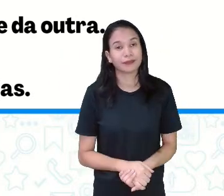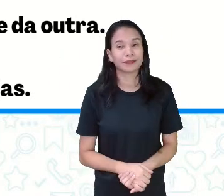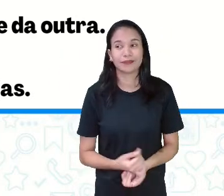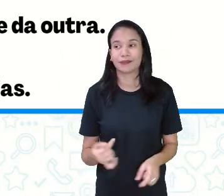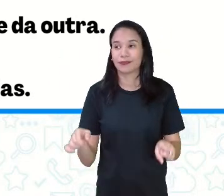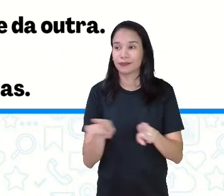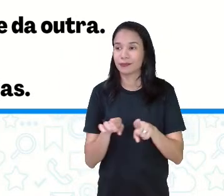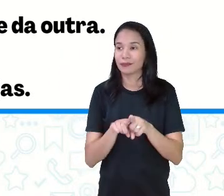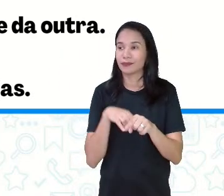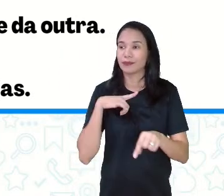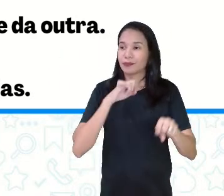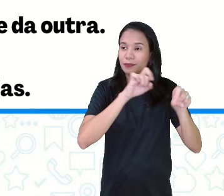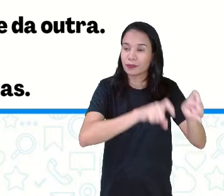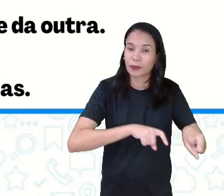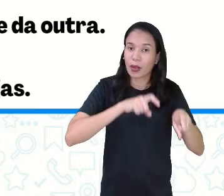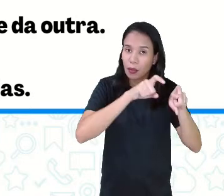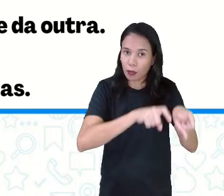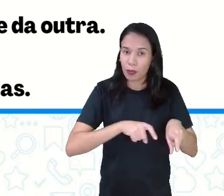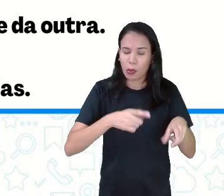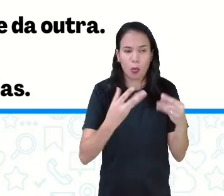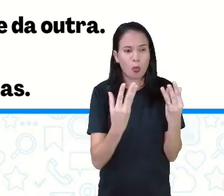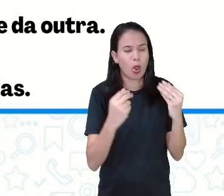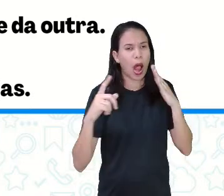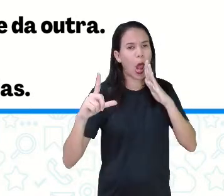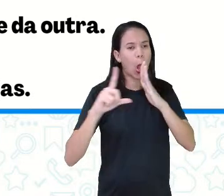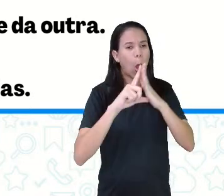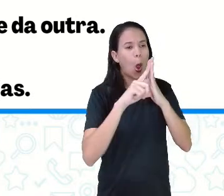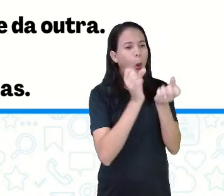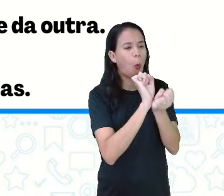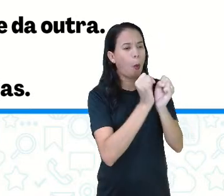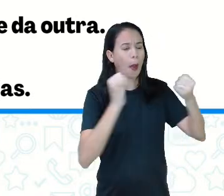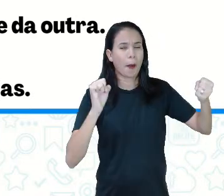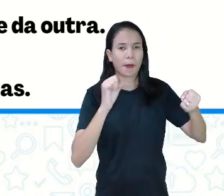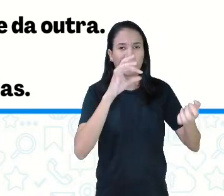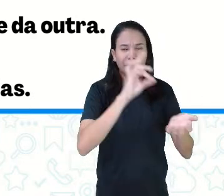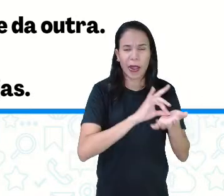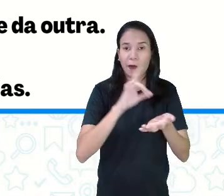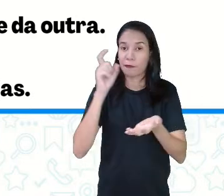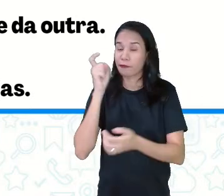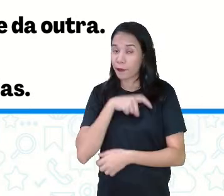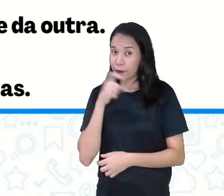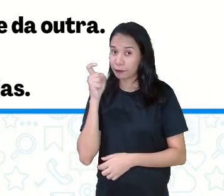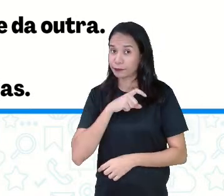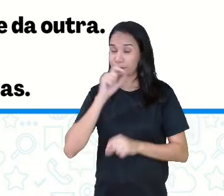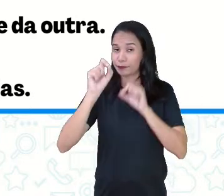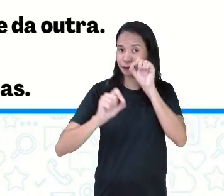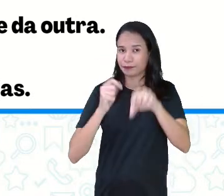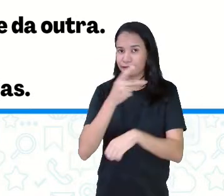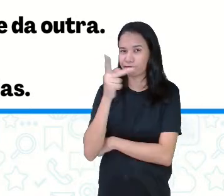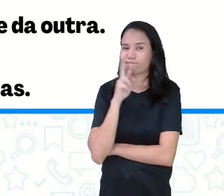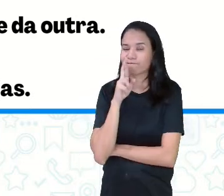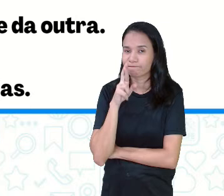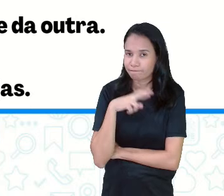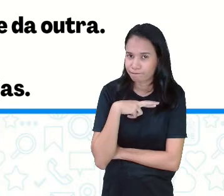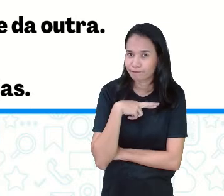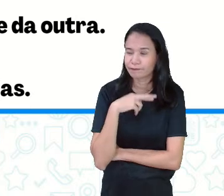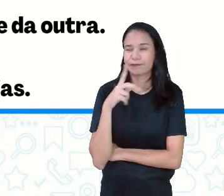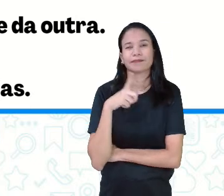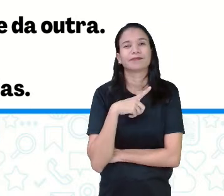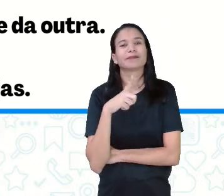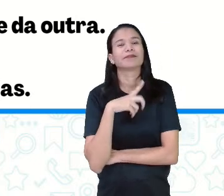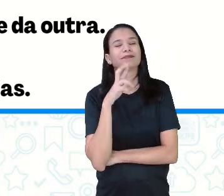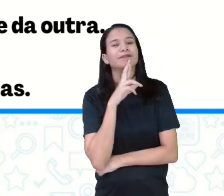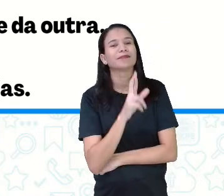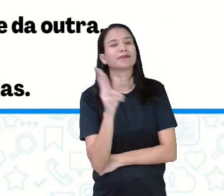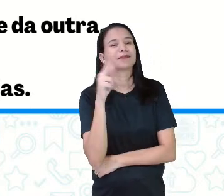E na zona rural tem grandes lojas. Verdadeiro ou falso? Será que vocês responderam Tem